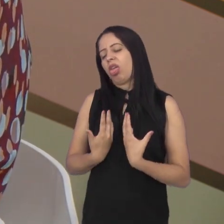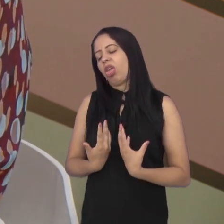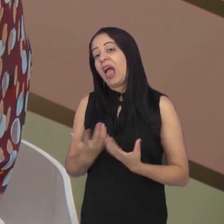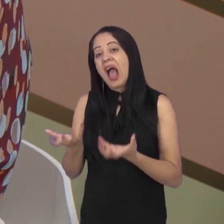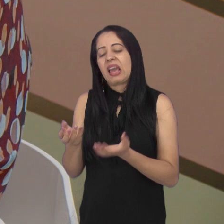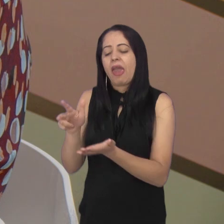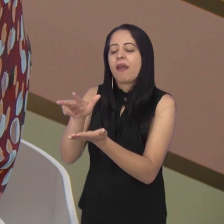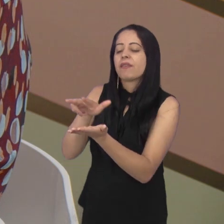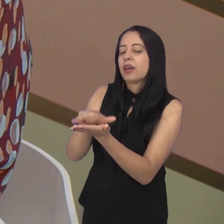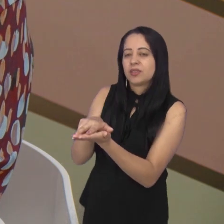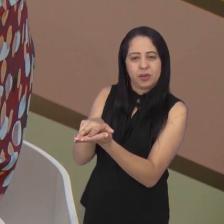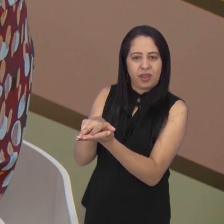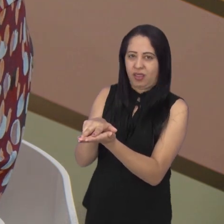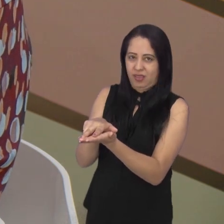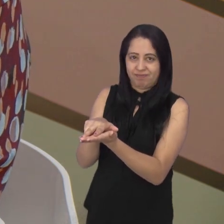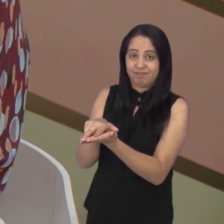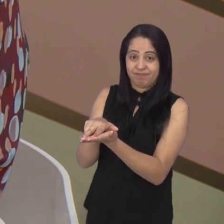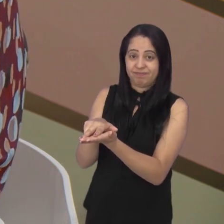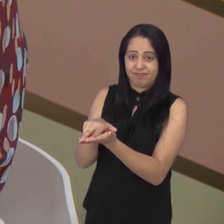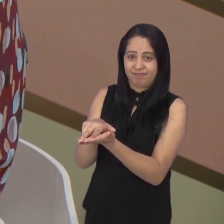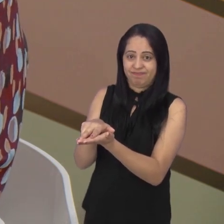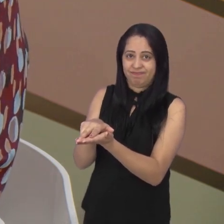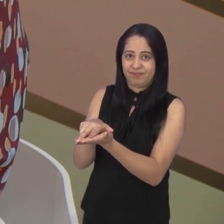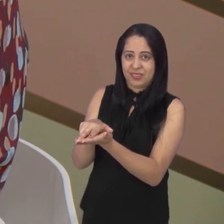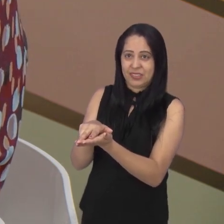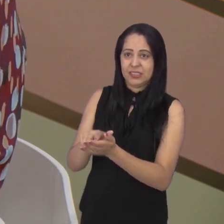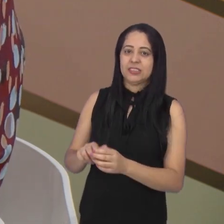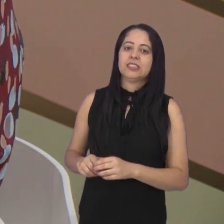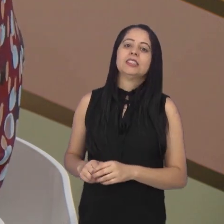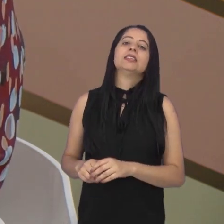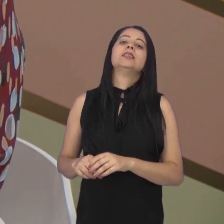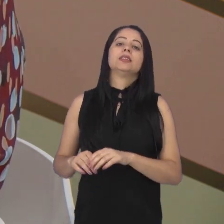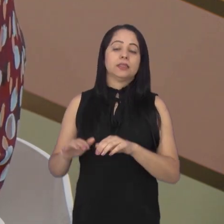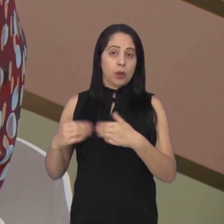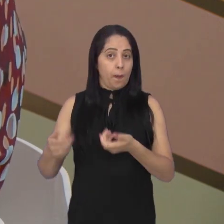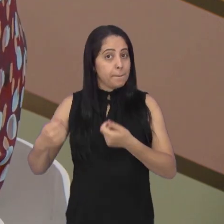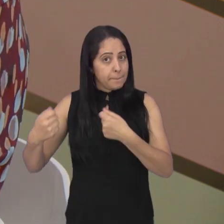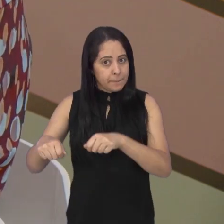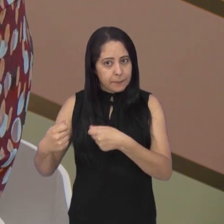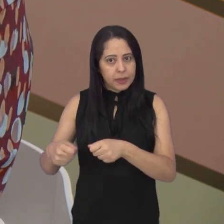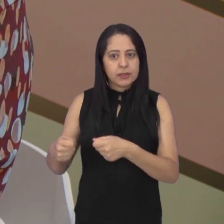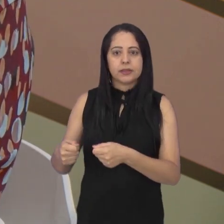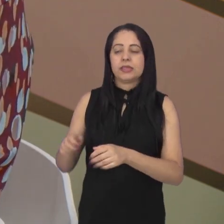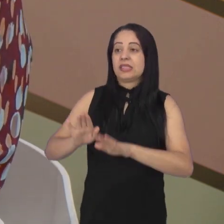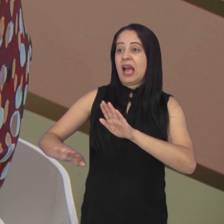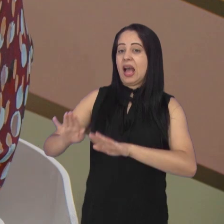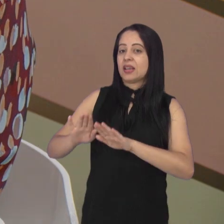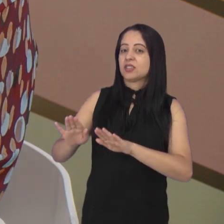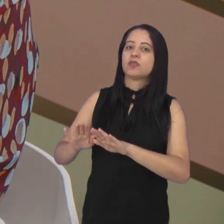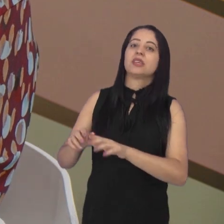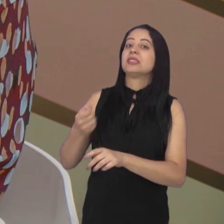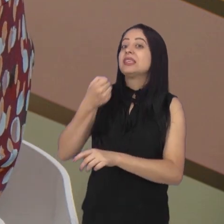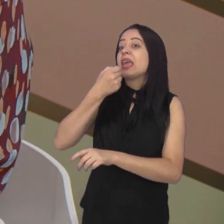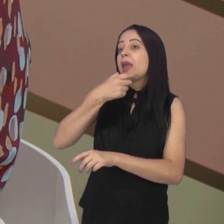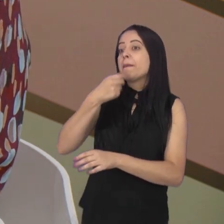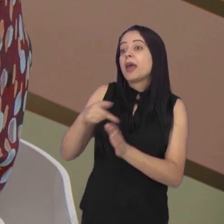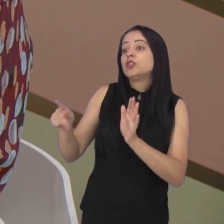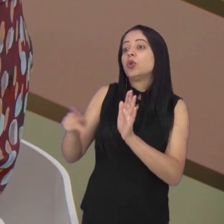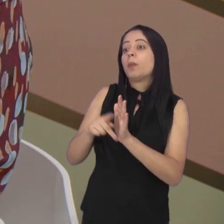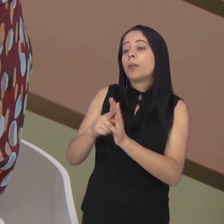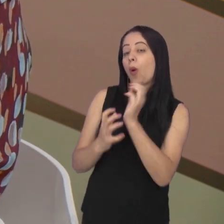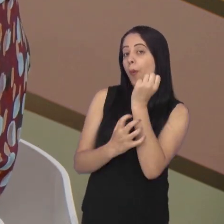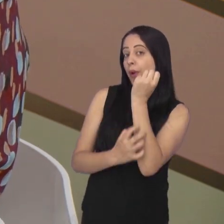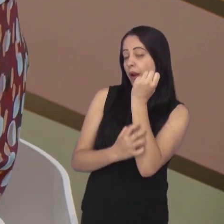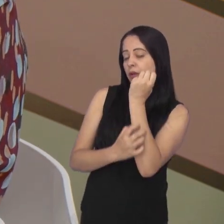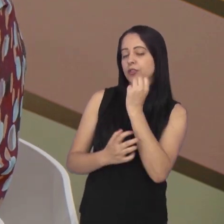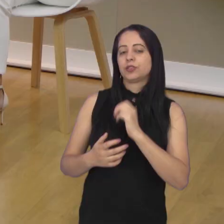ficar mais acamado. Então, não é só um sintoma nasal que vai melhorar com o antialérgico. Então, eu vou precisar às vezes de um antialérgico, mas outros